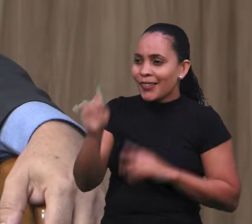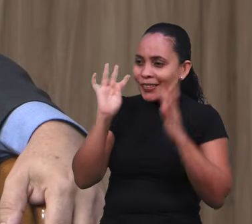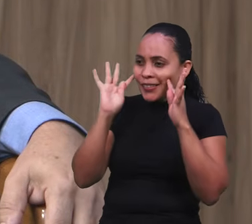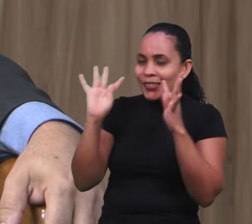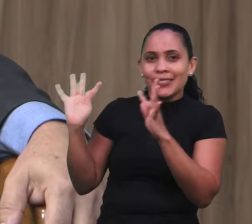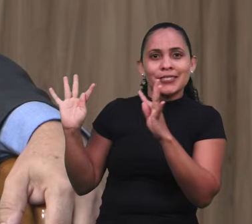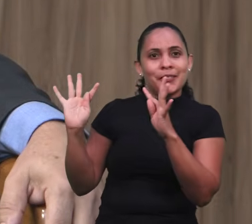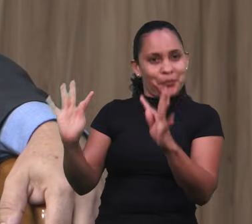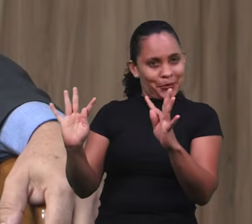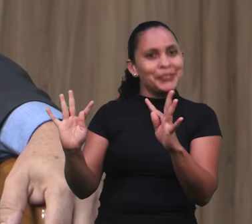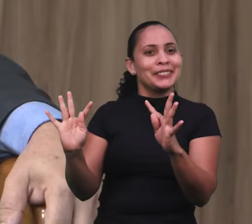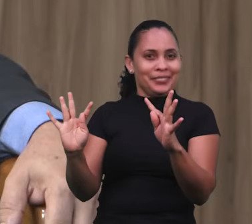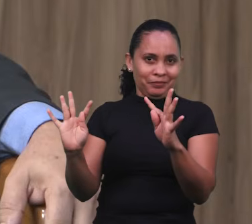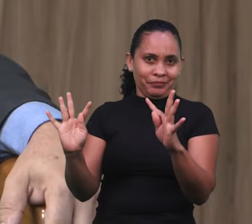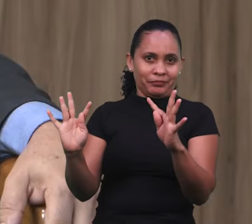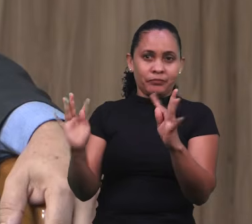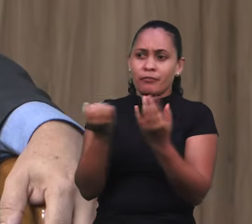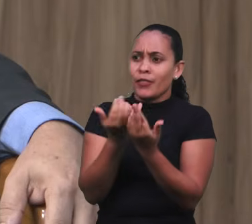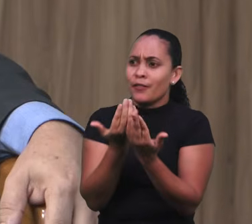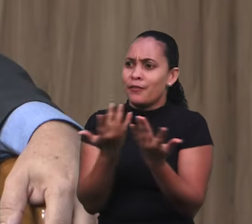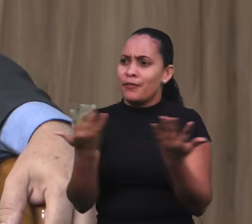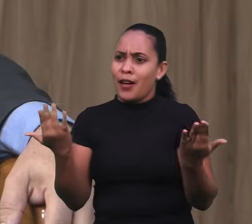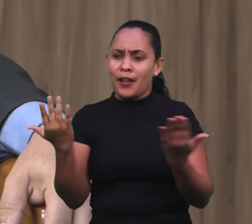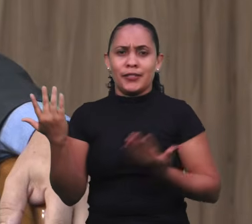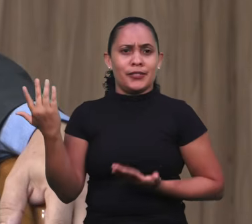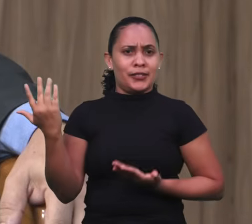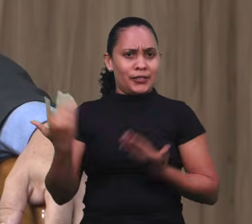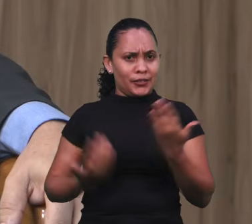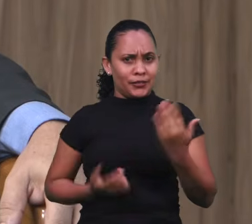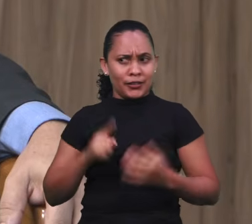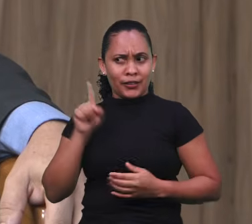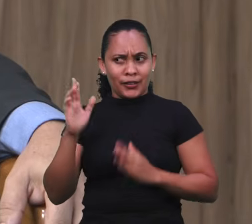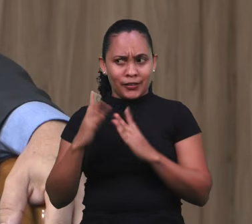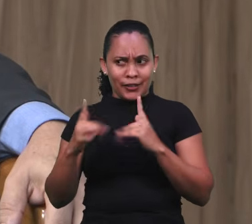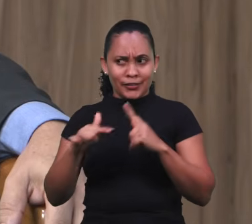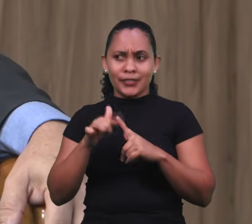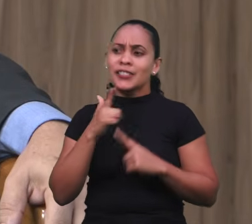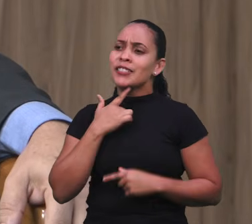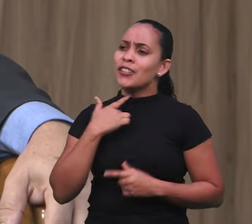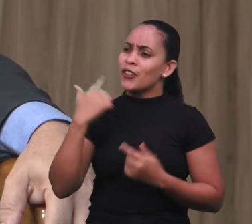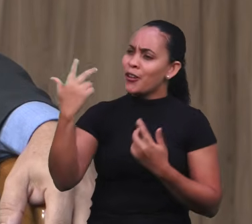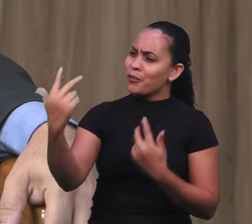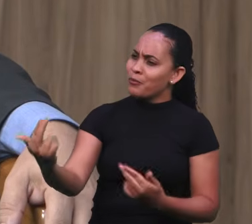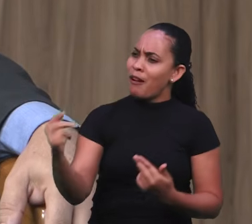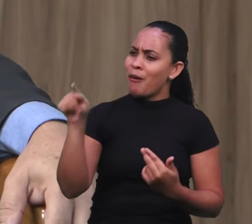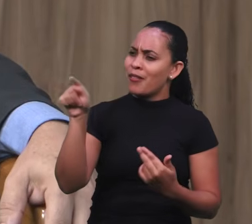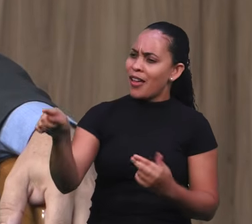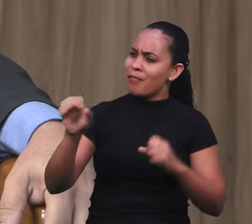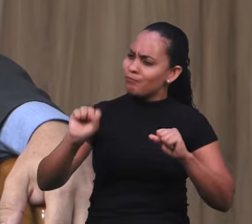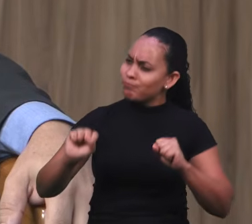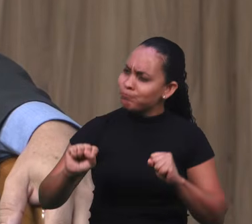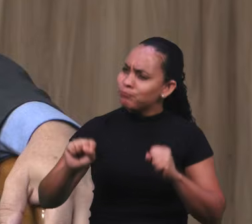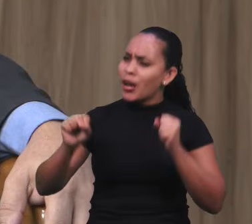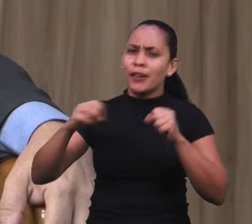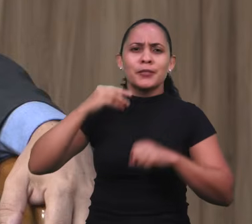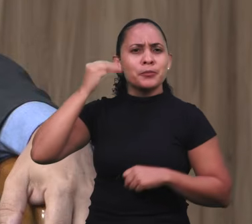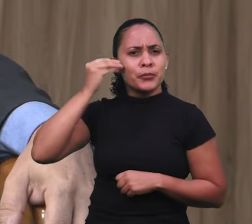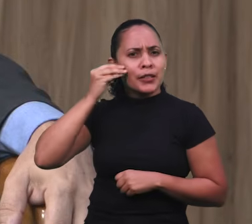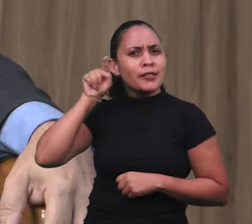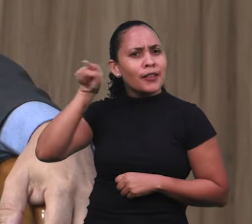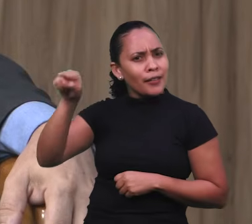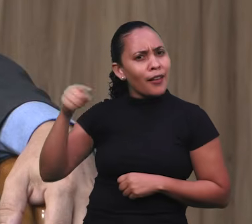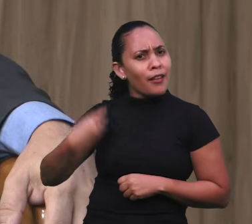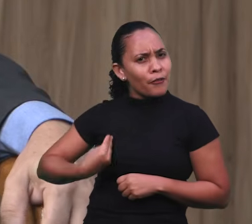pessoa que testemunha, e muitos da sua igreja, muitas irmãs, certamente desejam alcançar o que ela